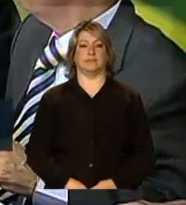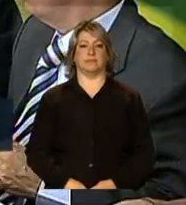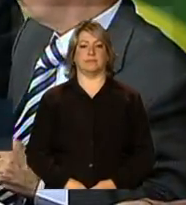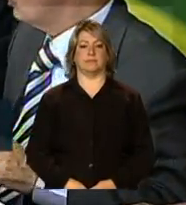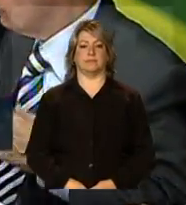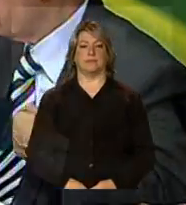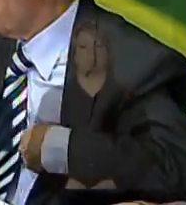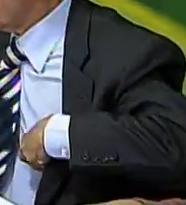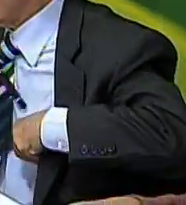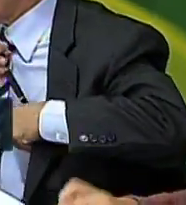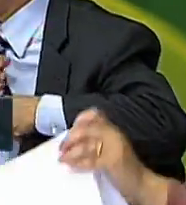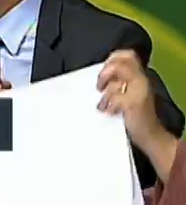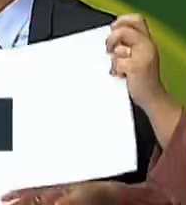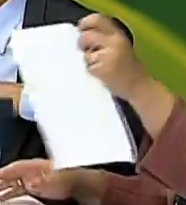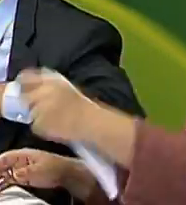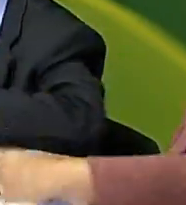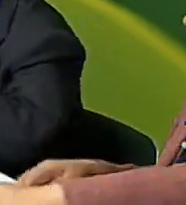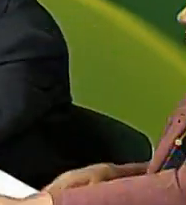É isso? Eu acho que sim.